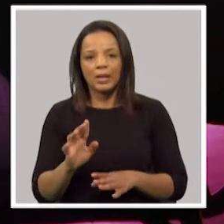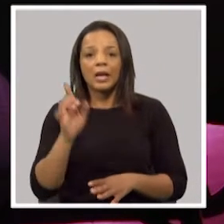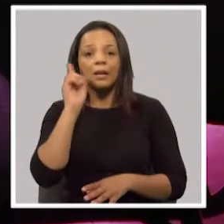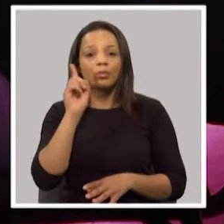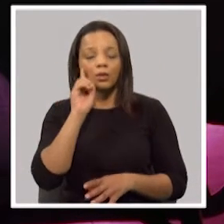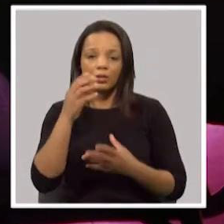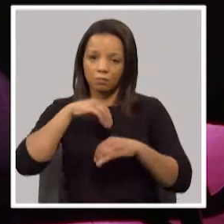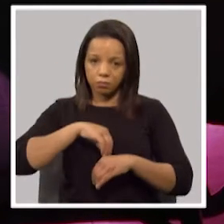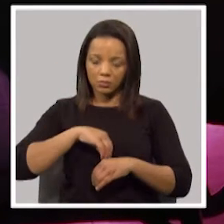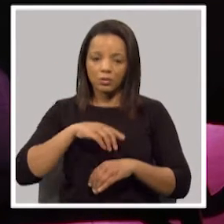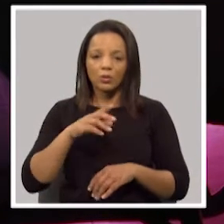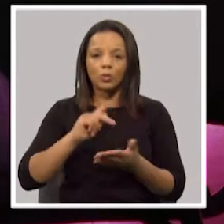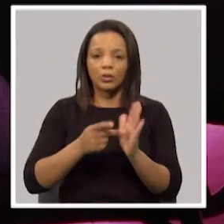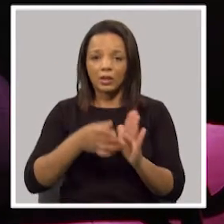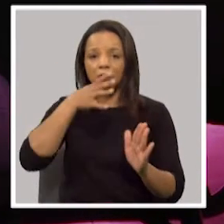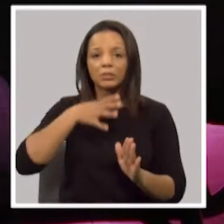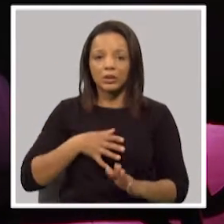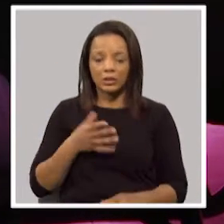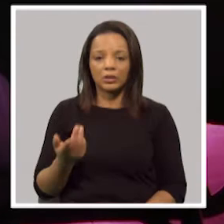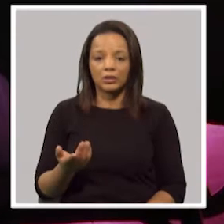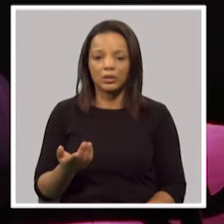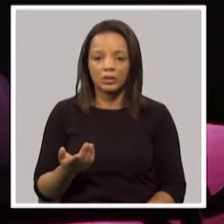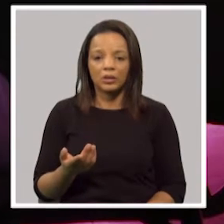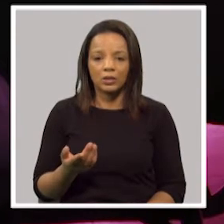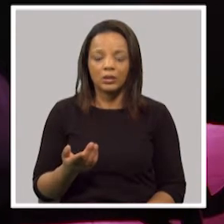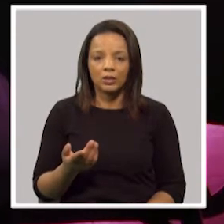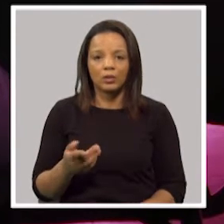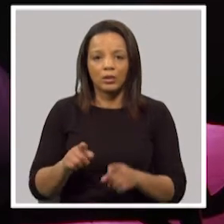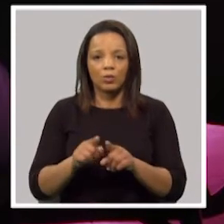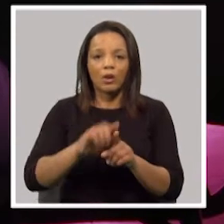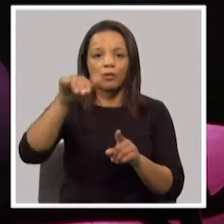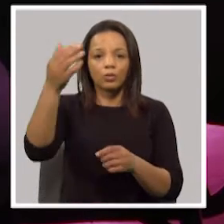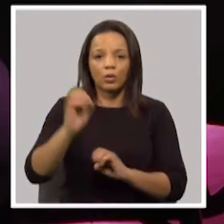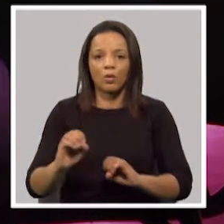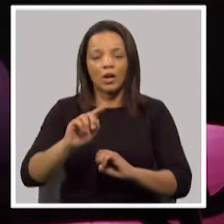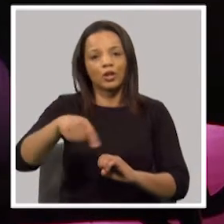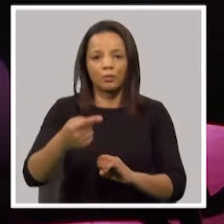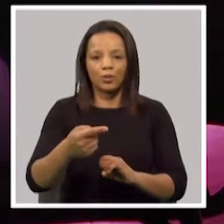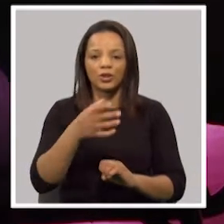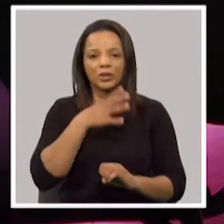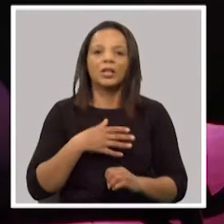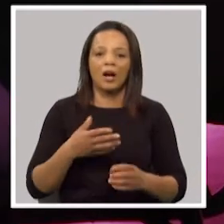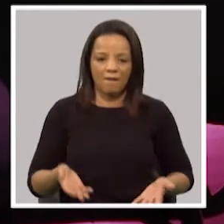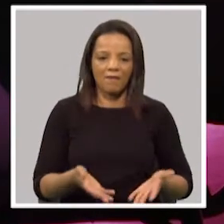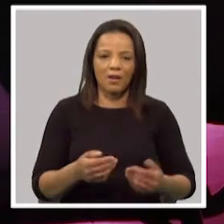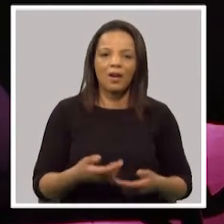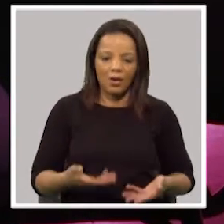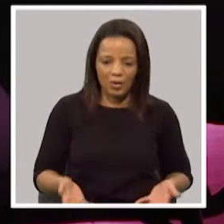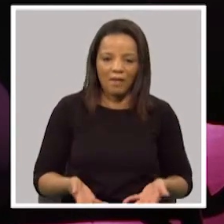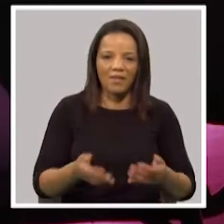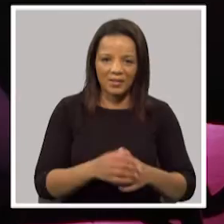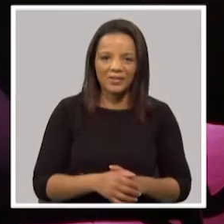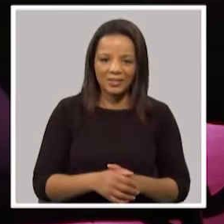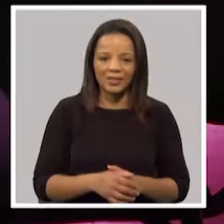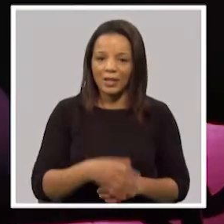dar, porque o técnico que me disse que aquilo não ia dar em nada foi aquilo que acabou por me dar força para, ai, vai. Ai, agora é que